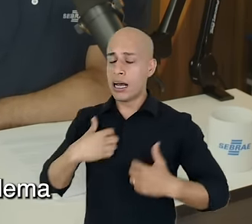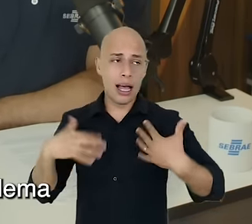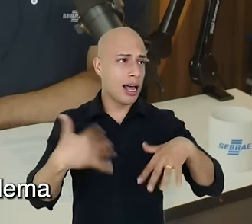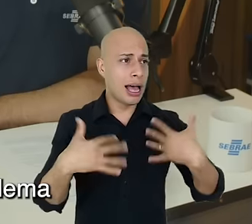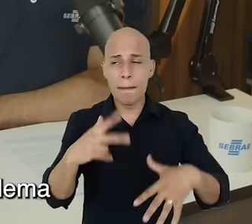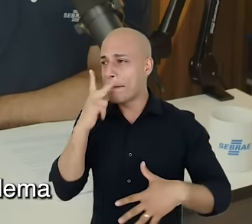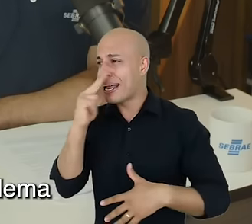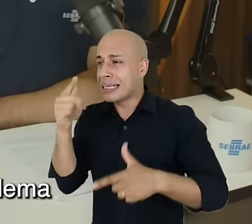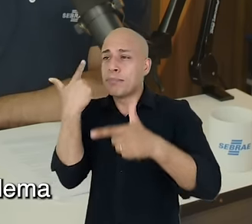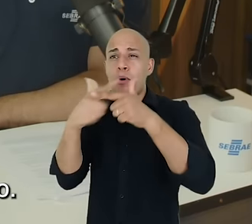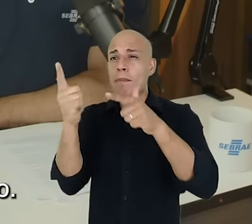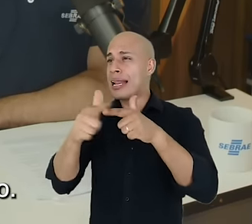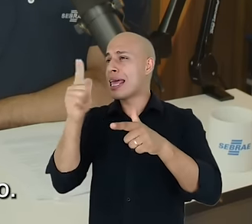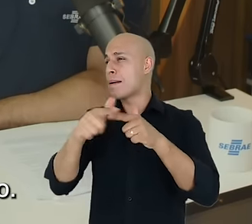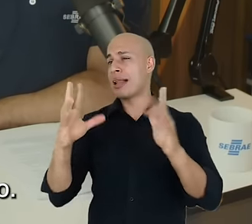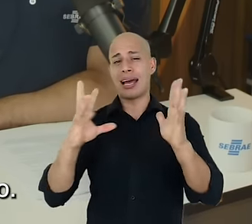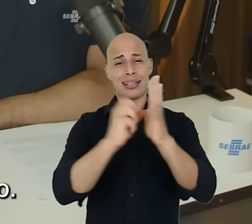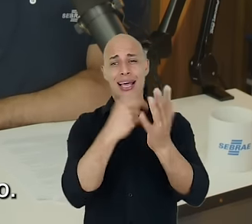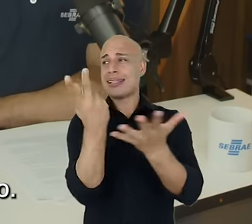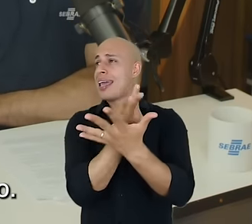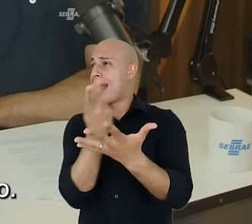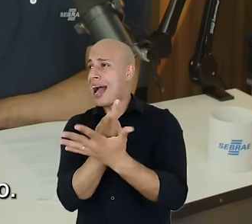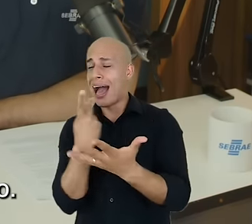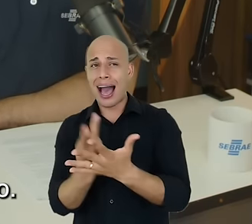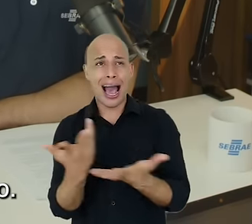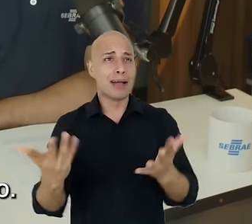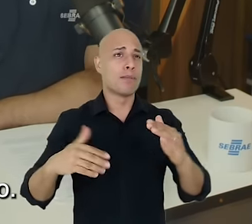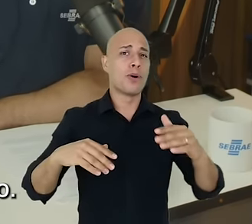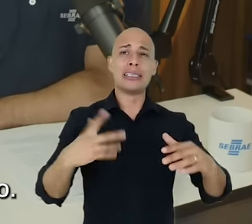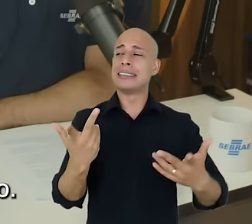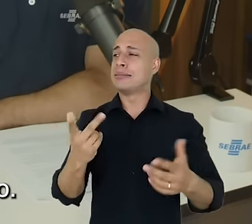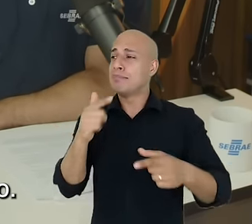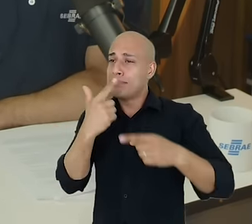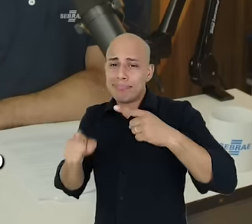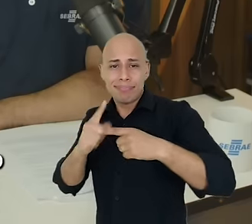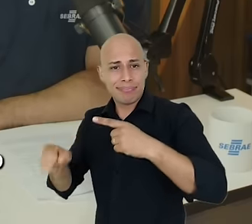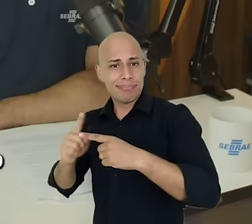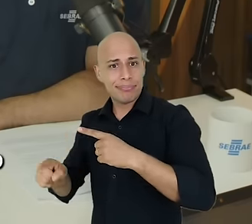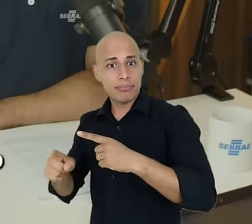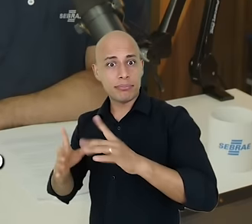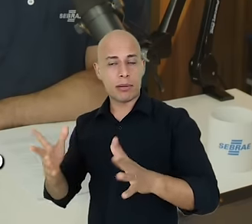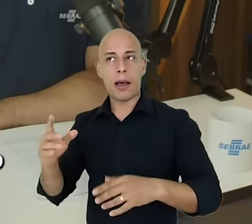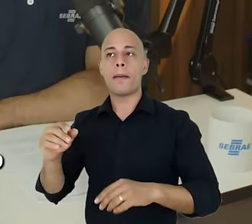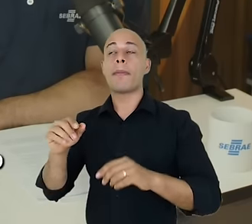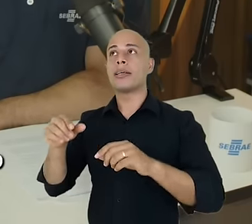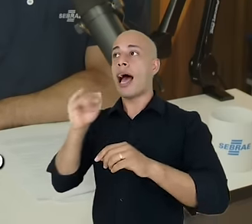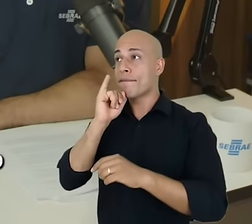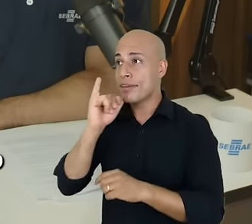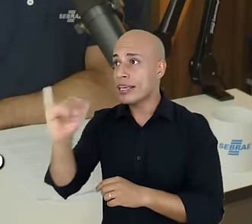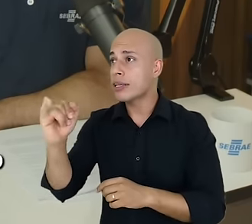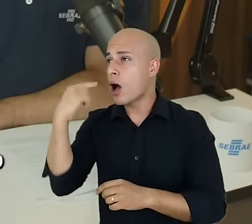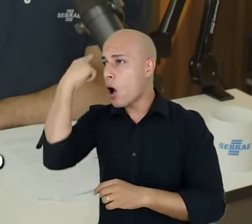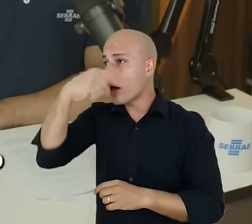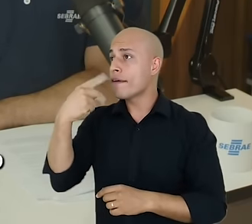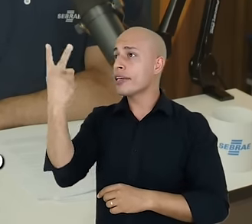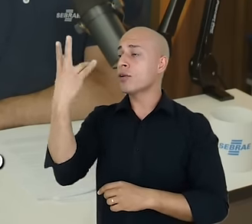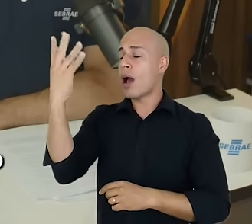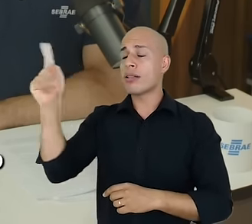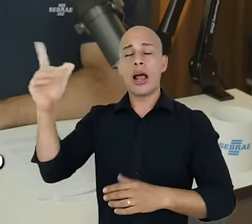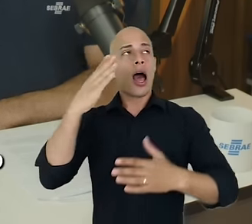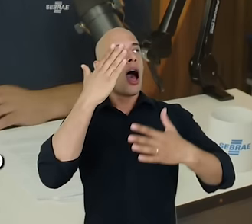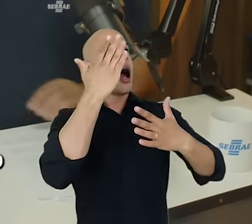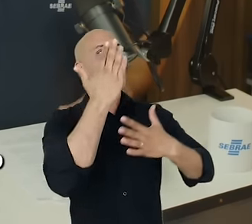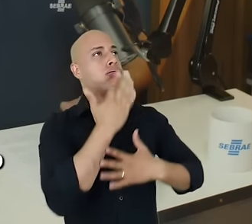acreditando que tem algum problema no cadastro dele que ele tá com algum impedimento Então isso acaba até tranquilizando o cliente